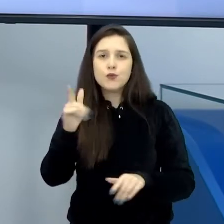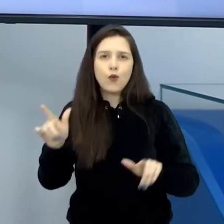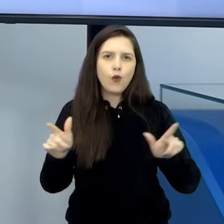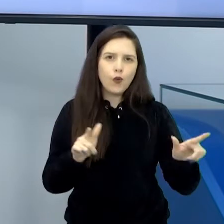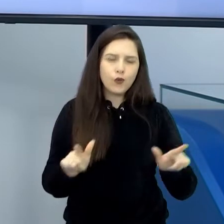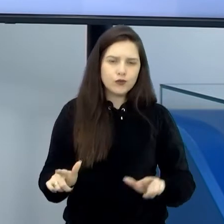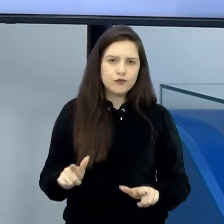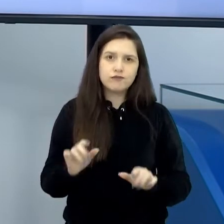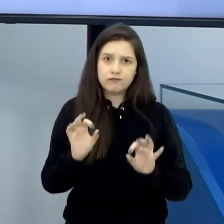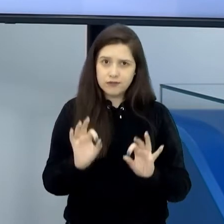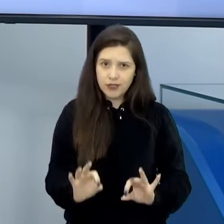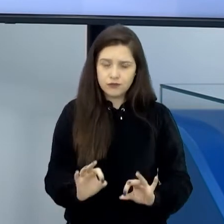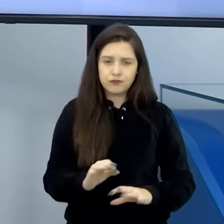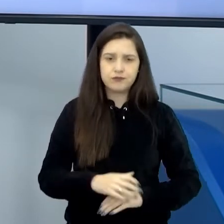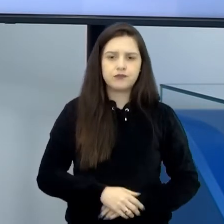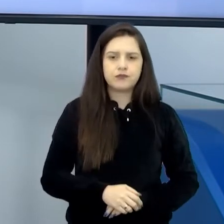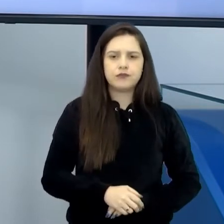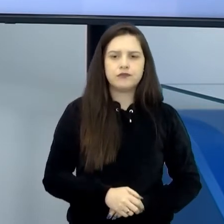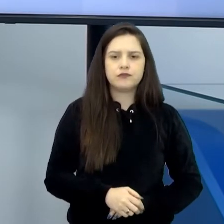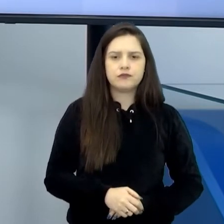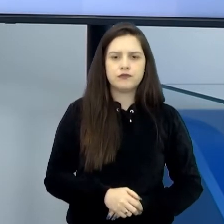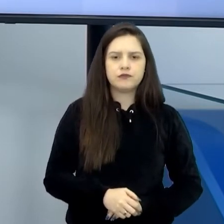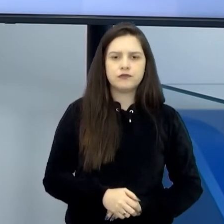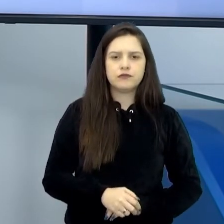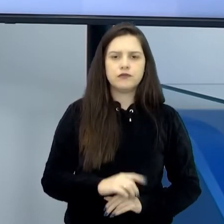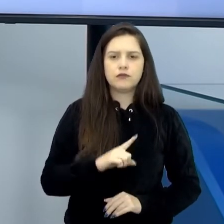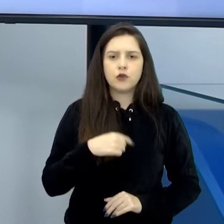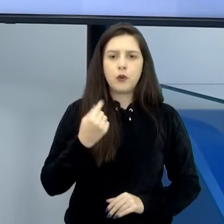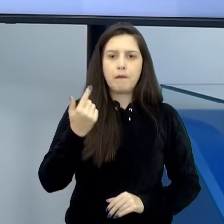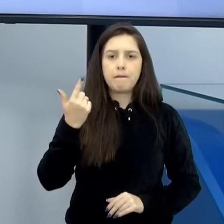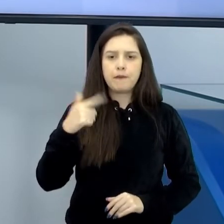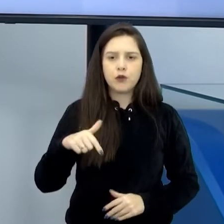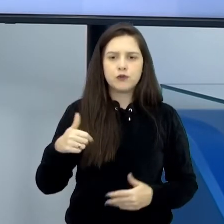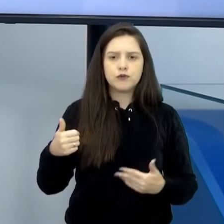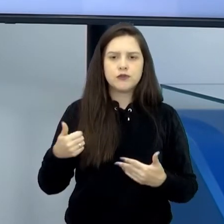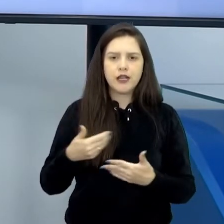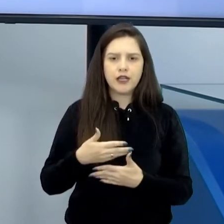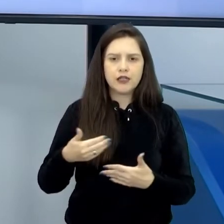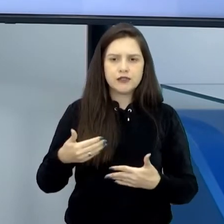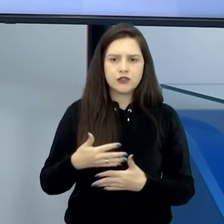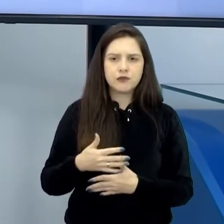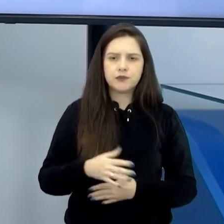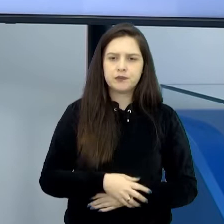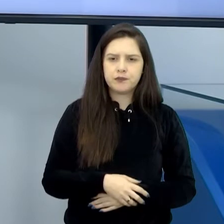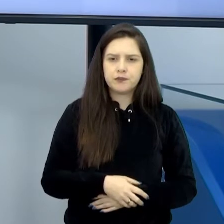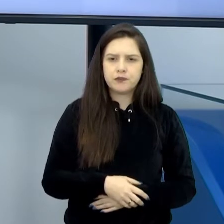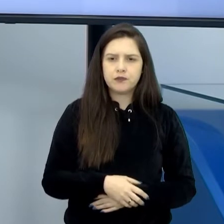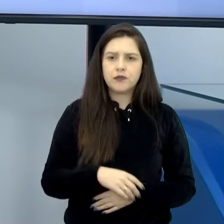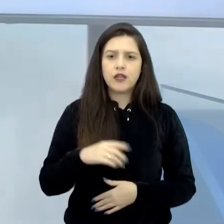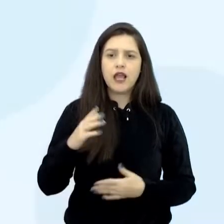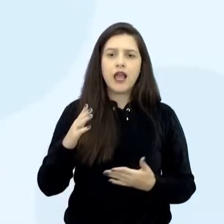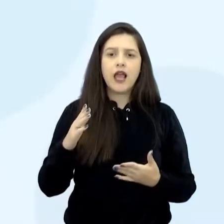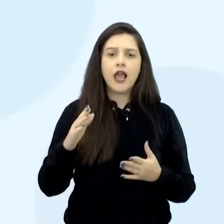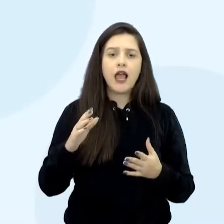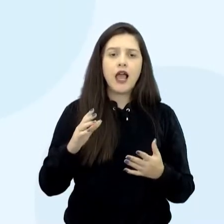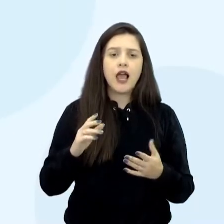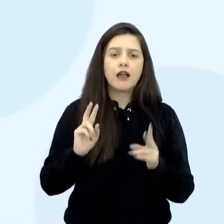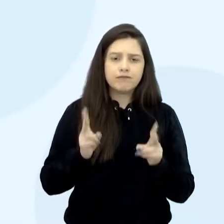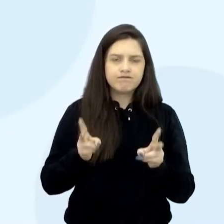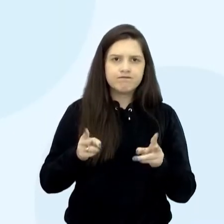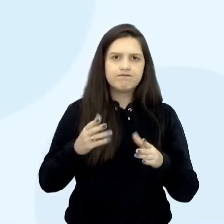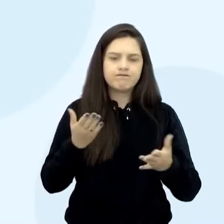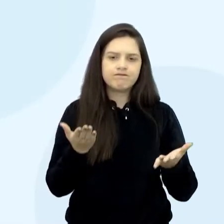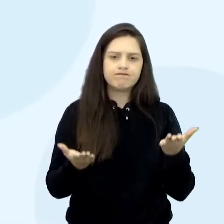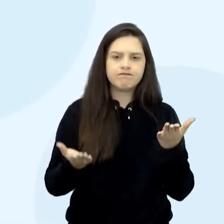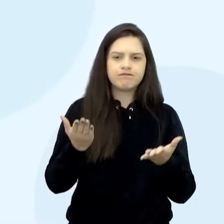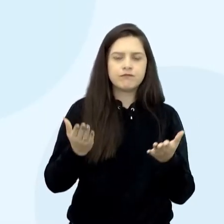produtos, tá certo? Então vamos no nosso próximo slide. Olha lá. As constantes de equilíbrio, elas